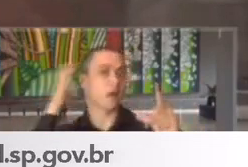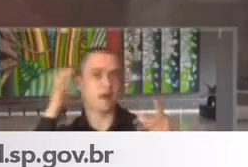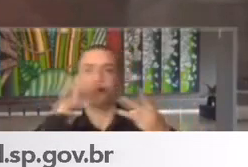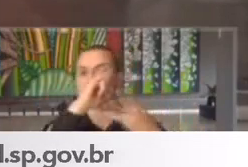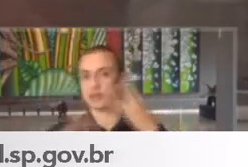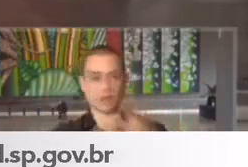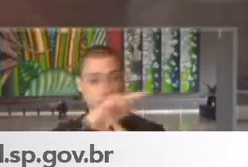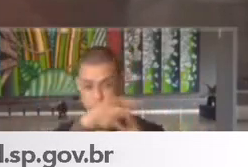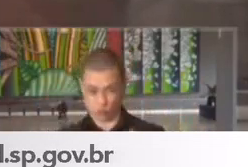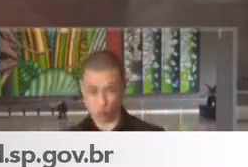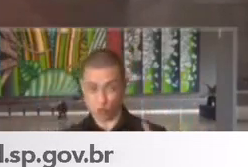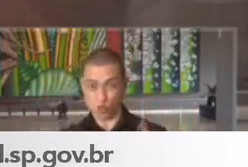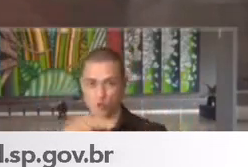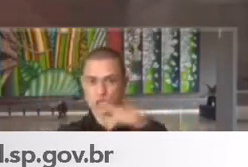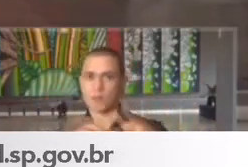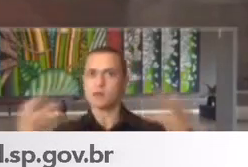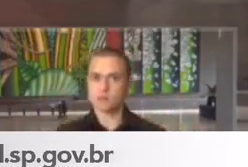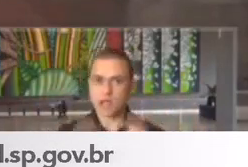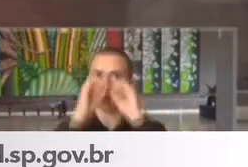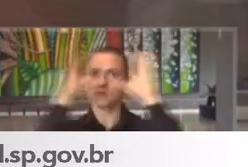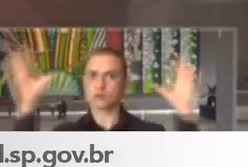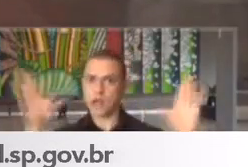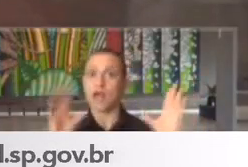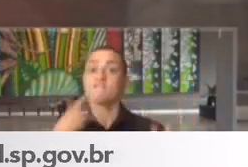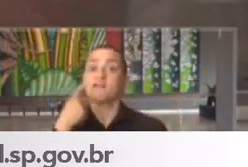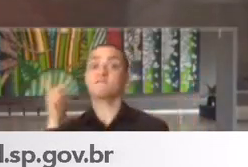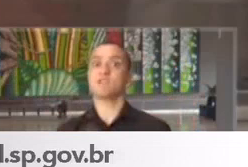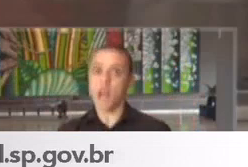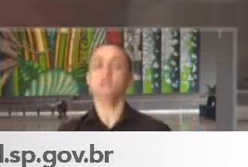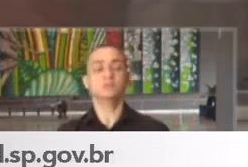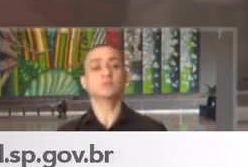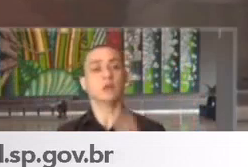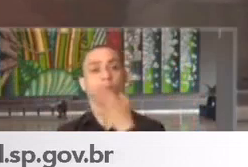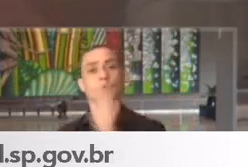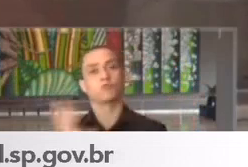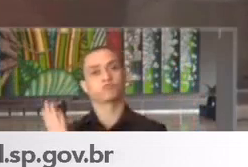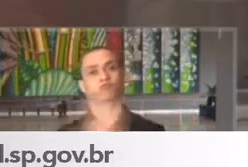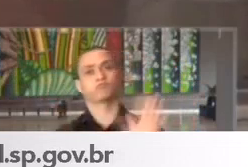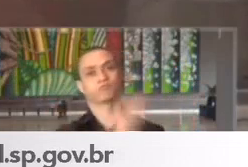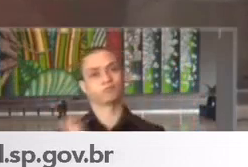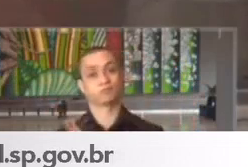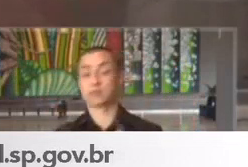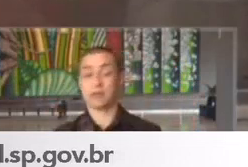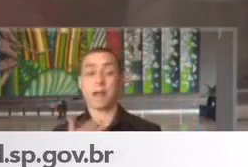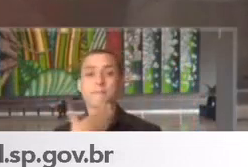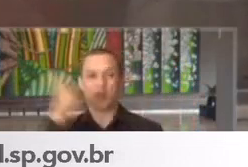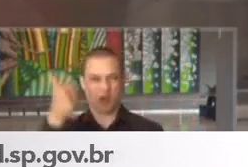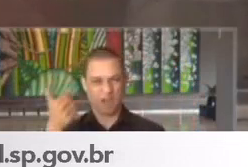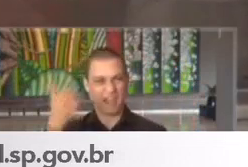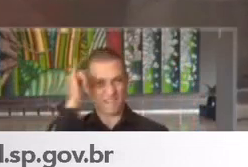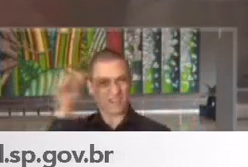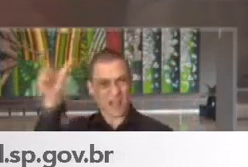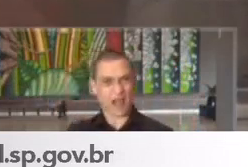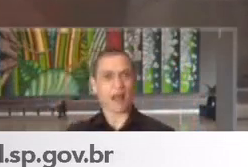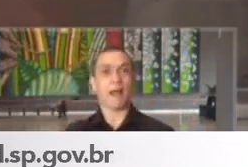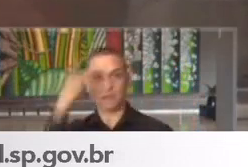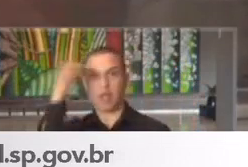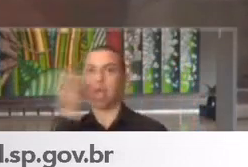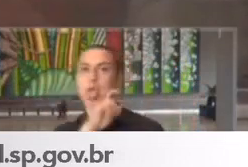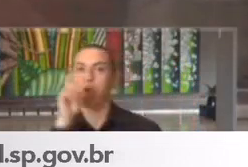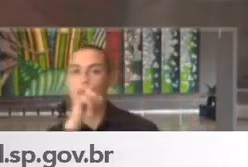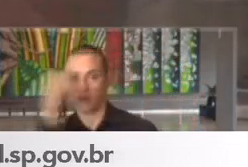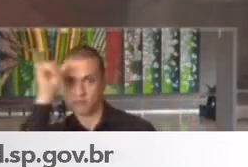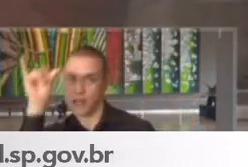ajuda a elucidar, a dar transparência, informações verdadeiras e é o melhor antídoto contra as fake news.